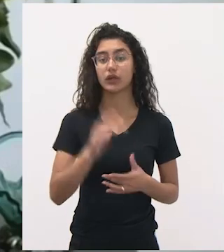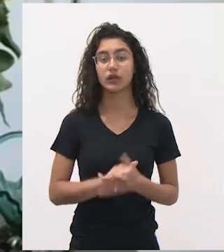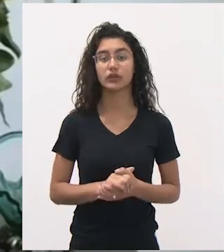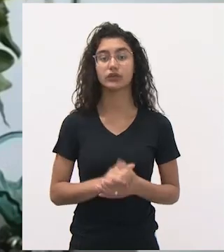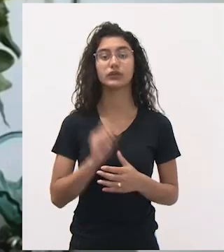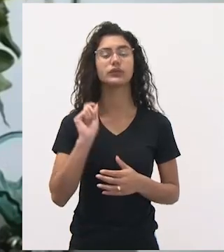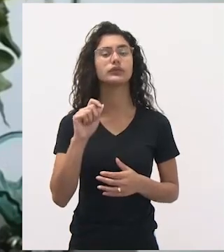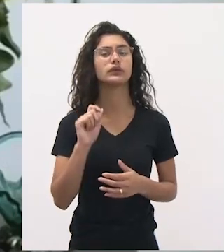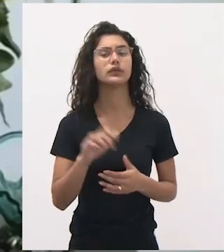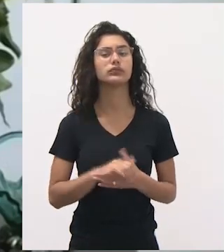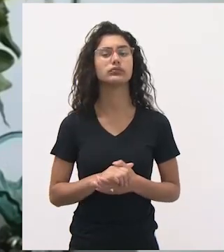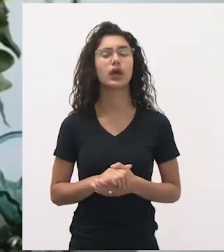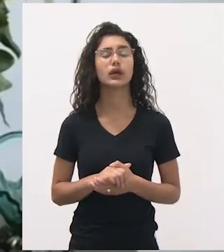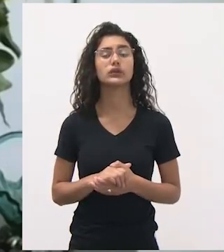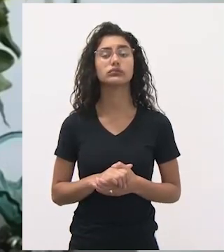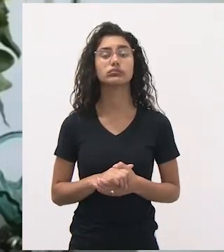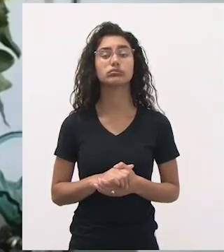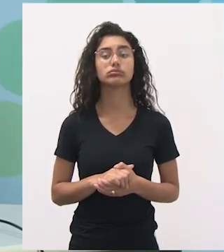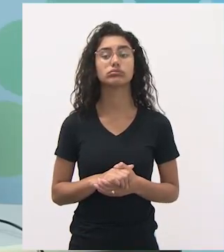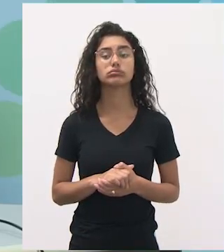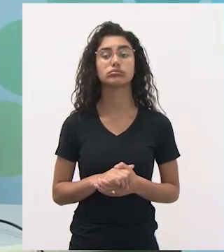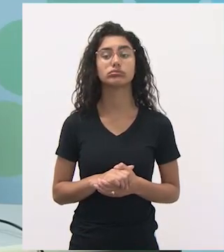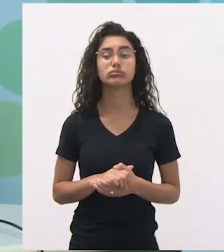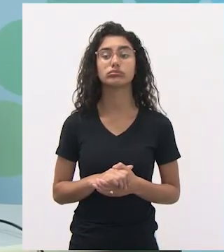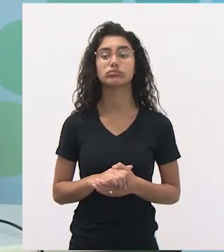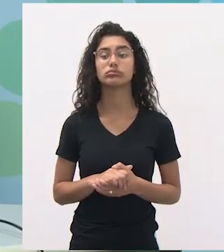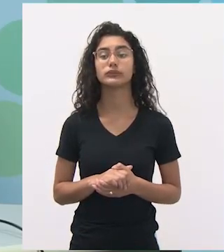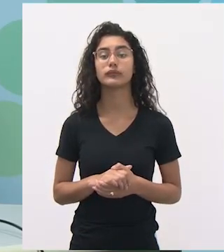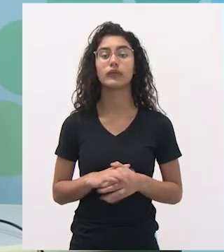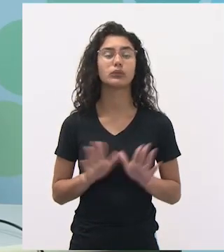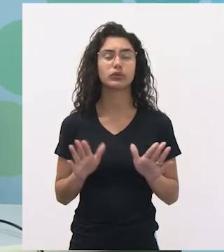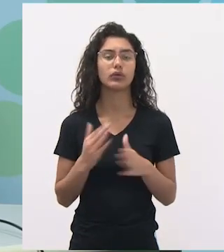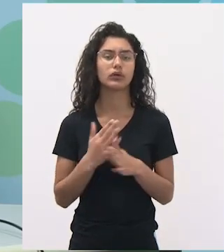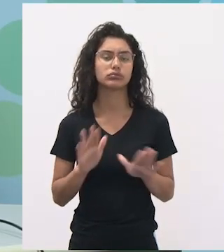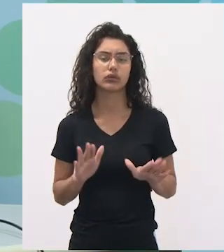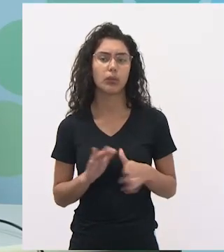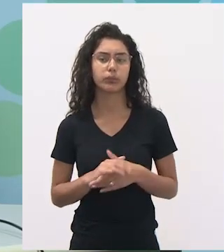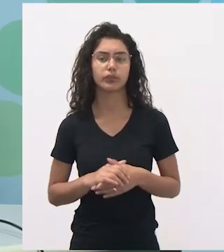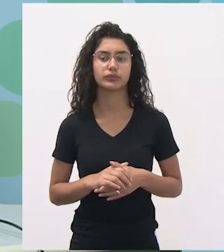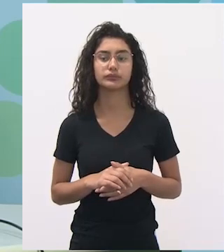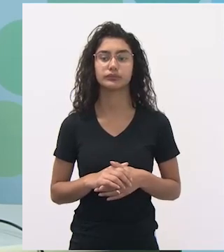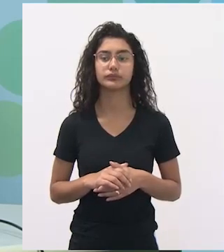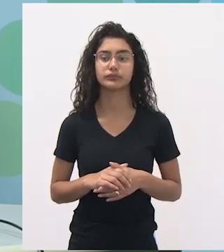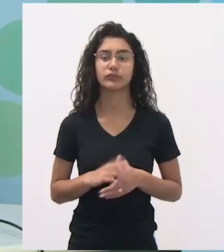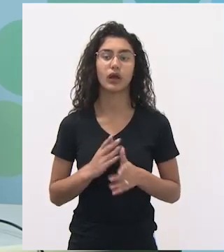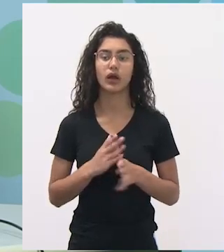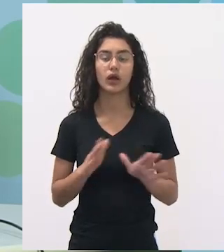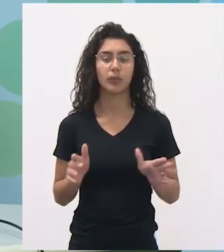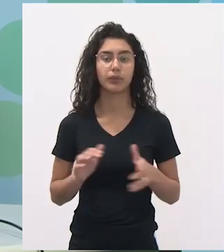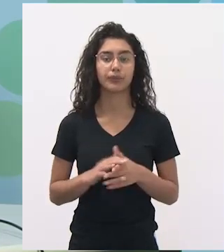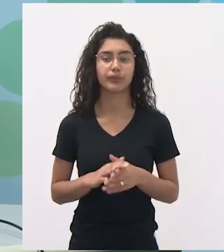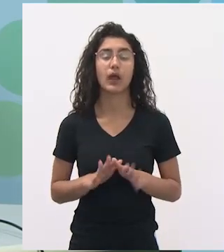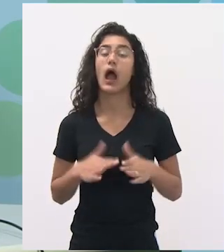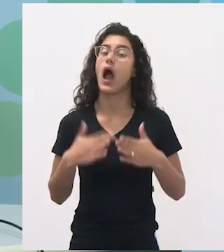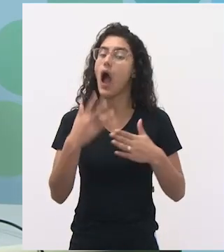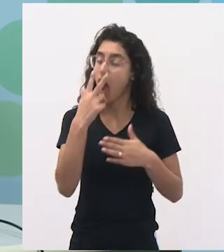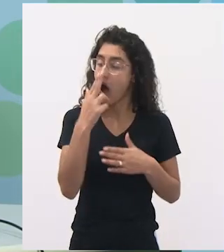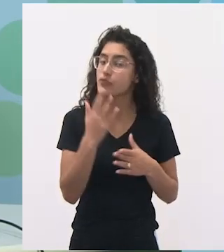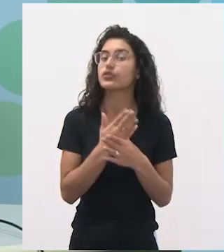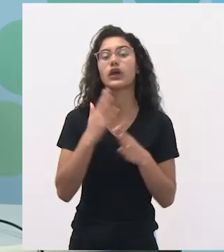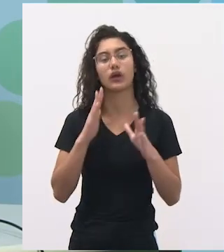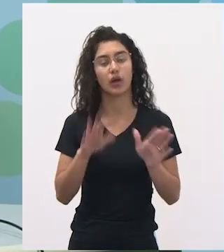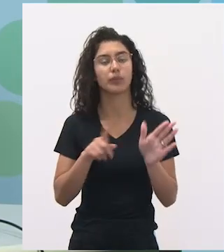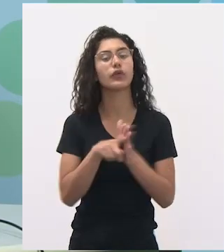que mais, Tati, Cris? Por enquanto é só, Vanessa. Desculpe, Valéria, eu acho que encerramos por aqui mesmo